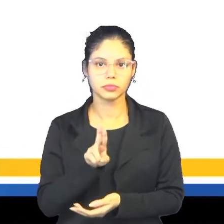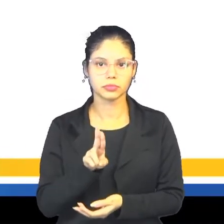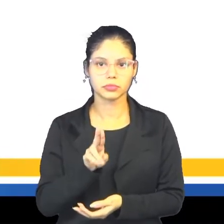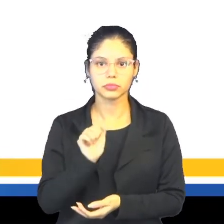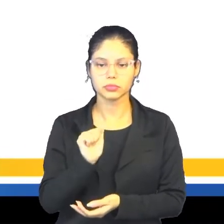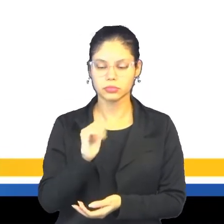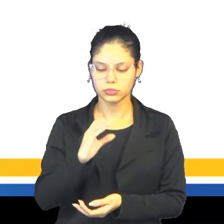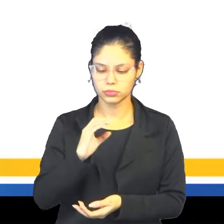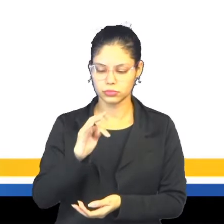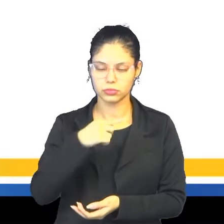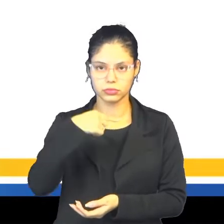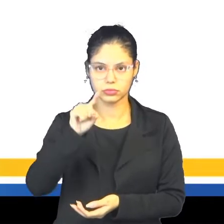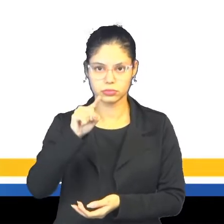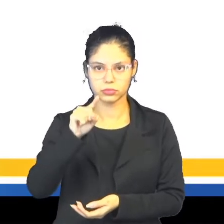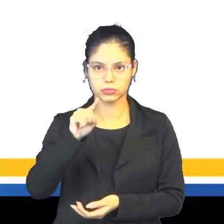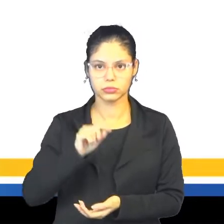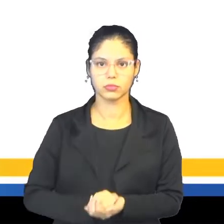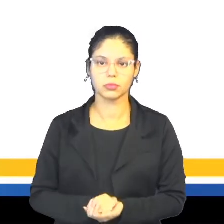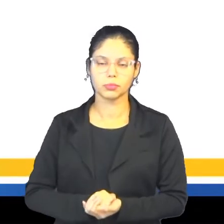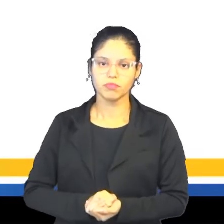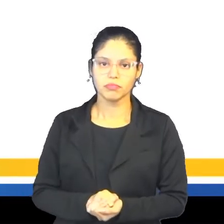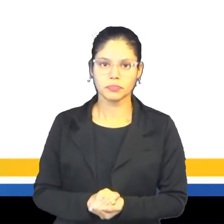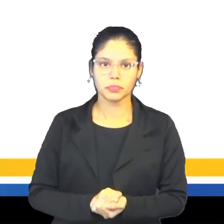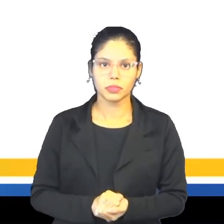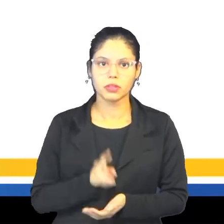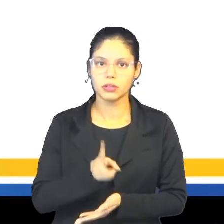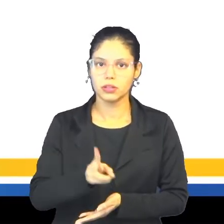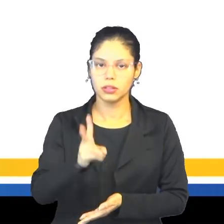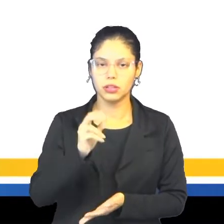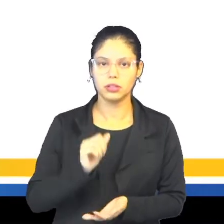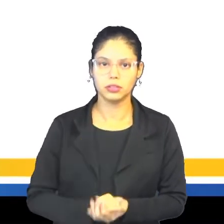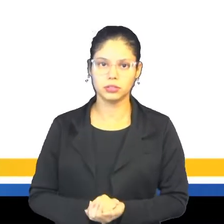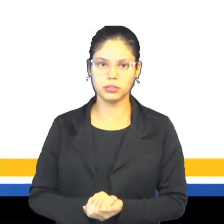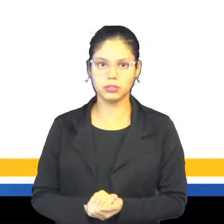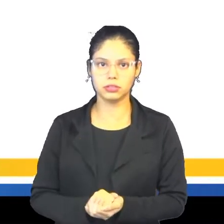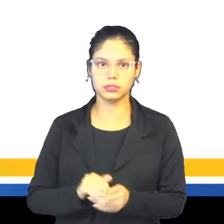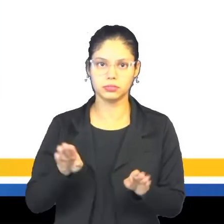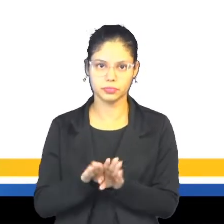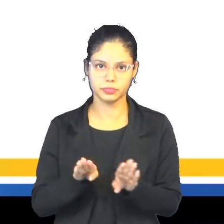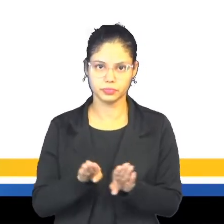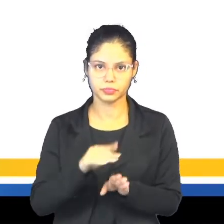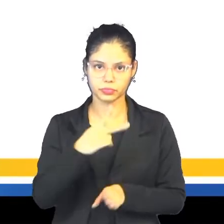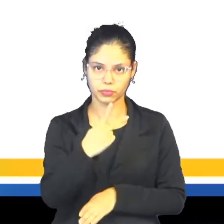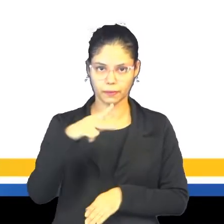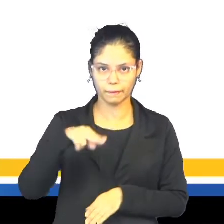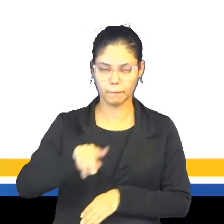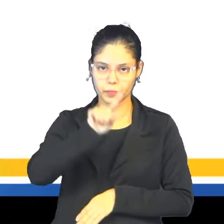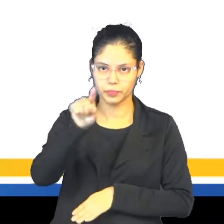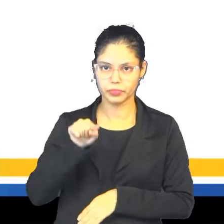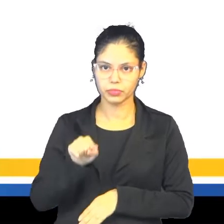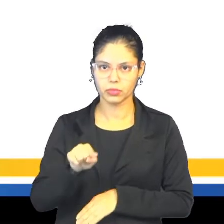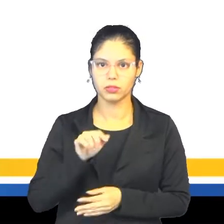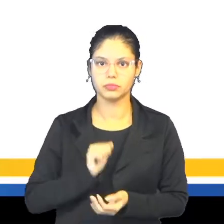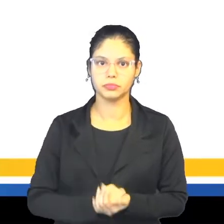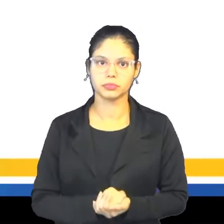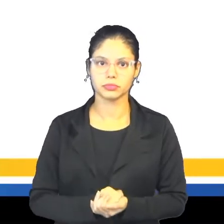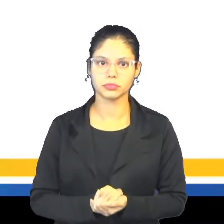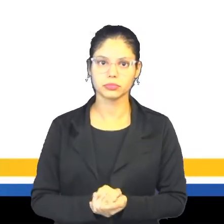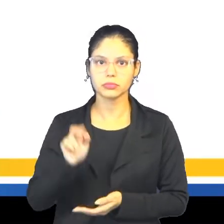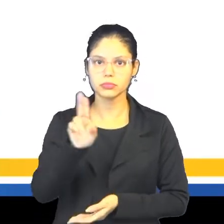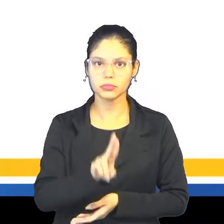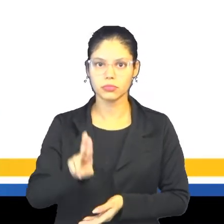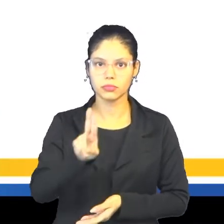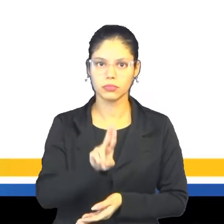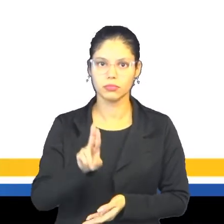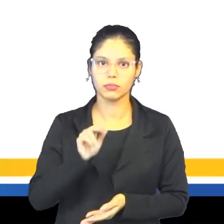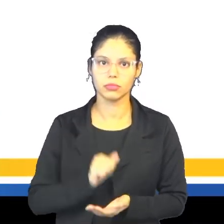acento agudo, tá? Dando continuidade, né? Então, quem são os pronomes interrogativos? São os que usam para saber